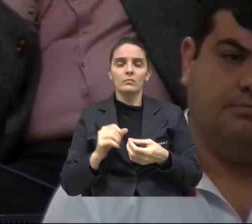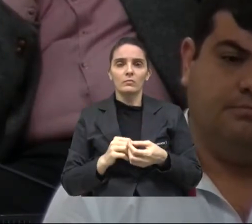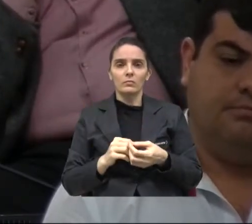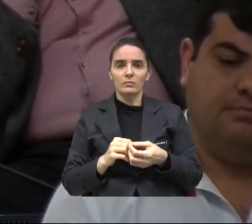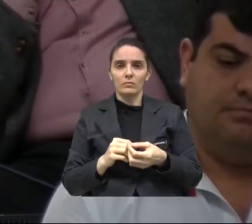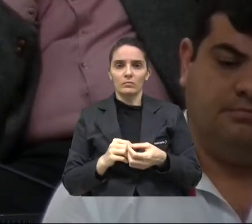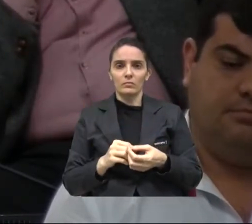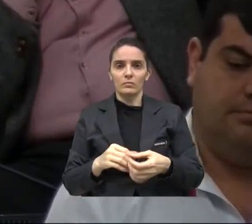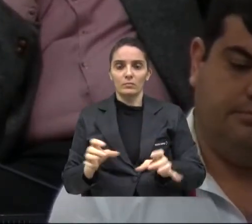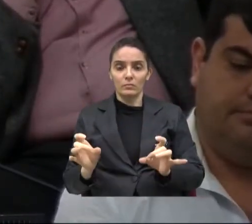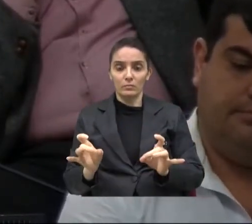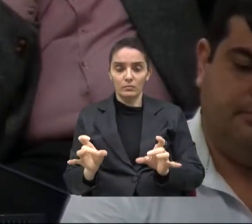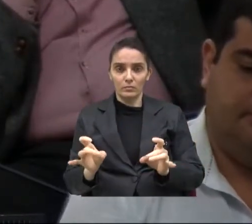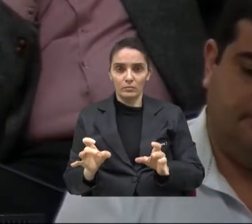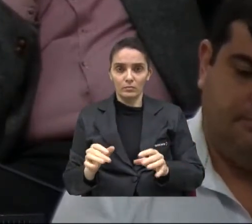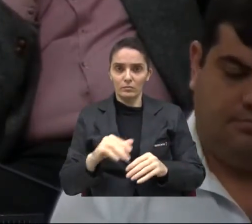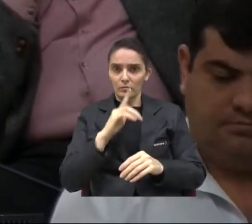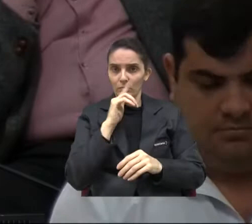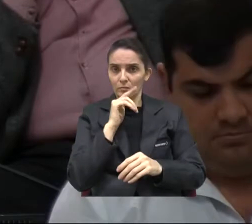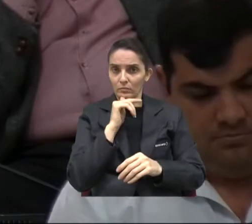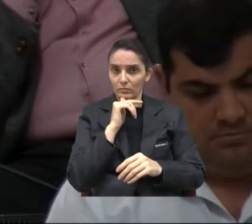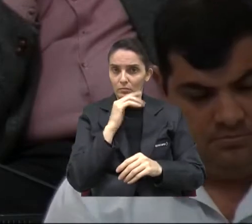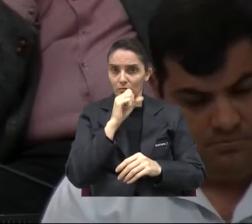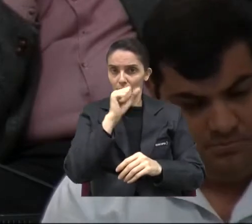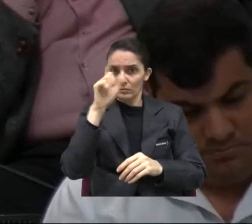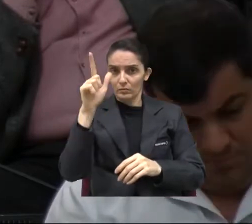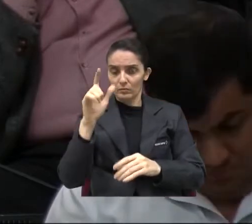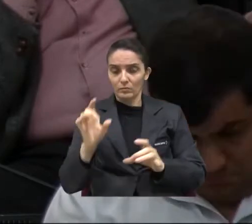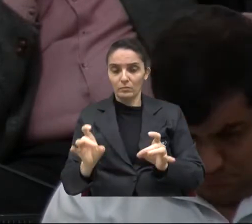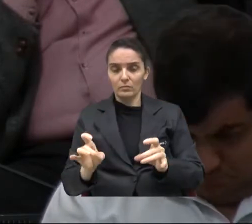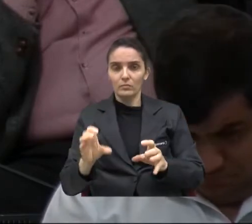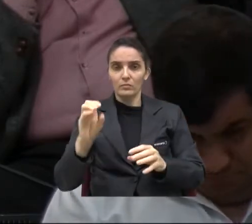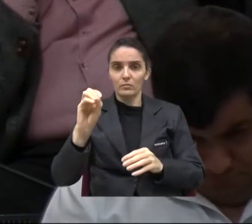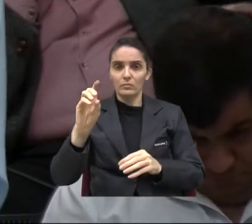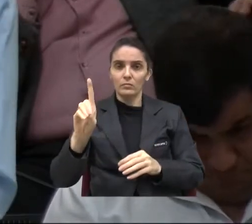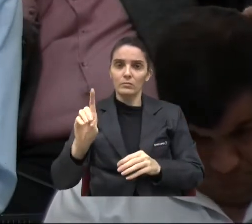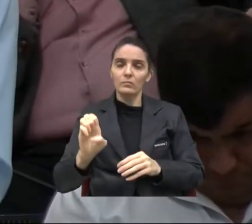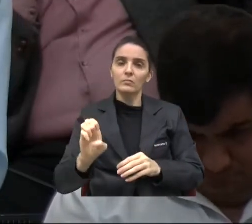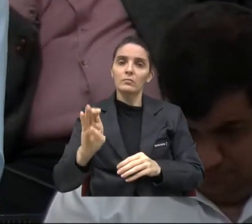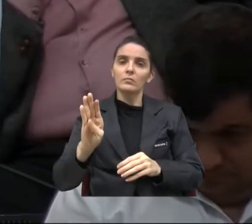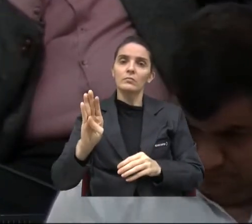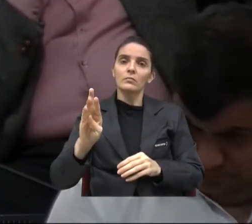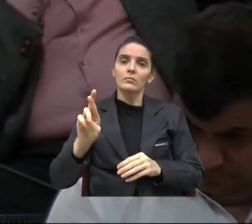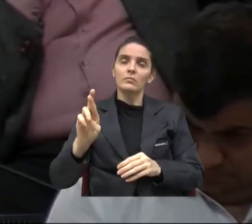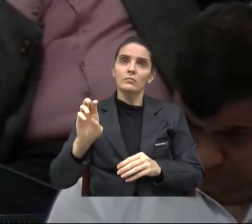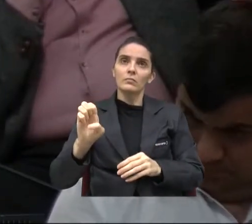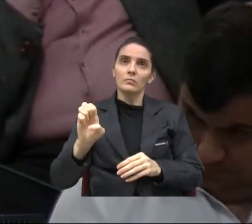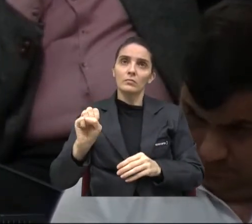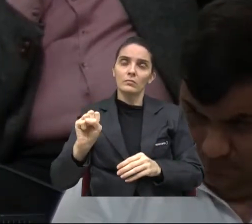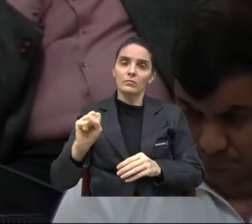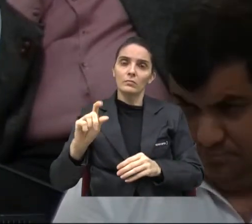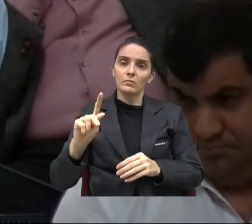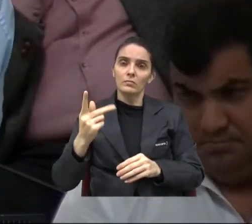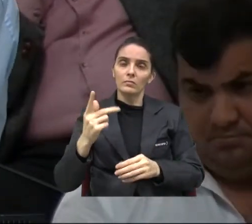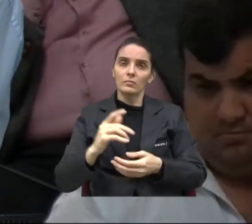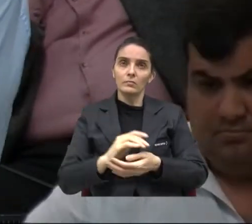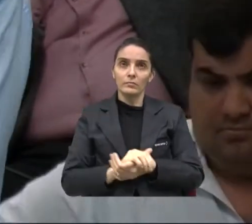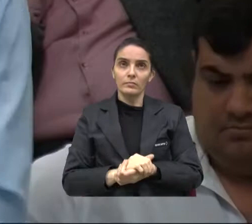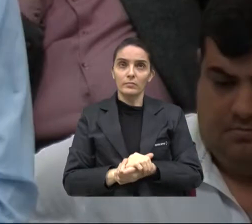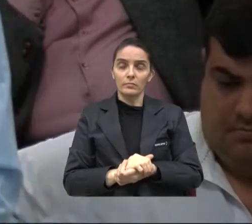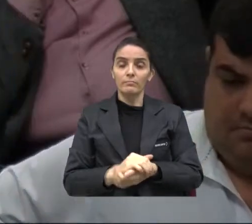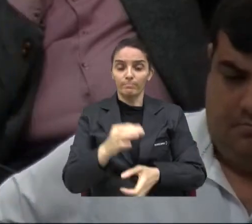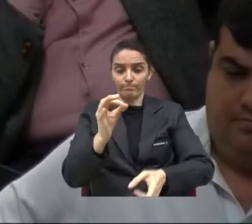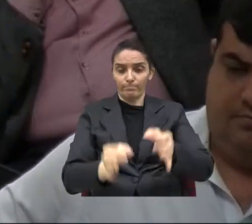Limeira para Odebrecht. Então, um contrato que é feito, inclusive está na justiça